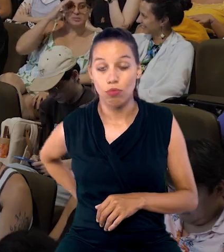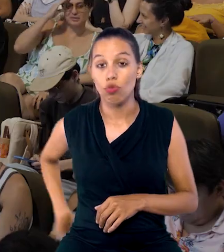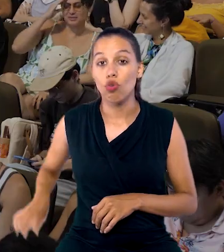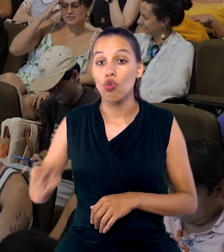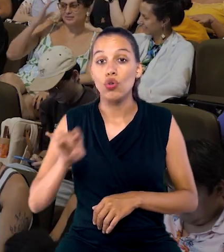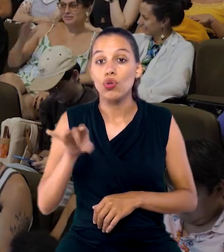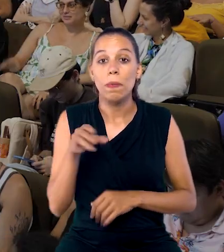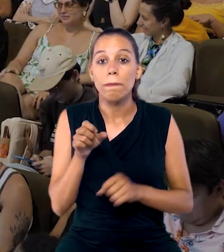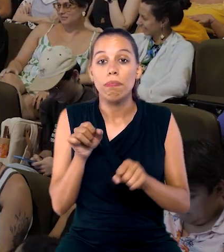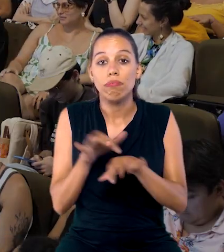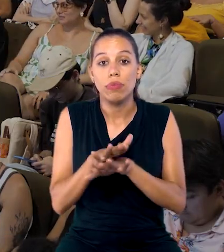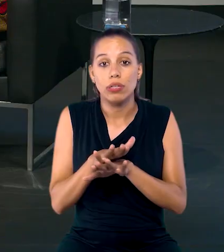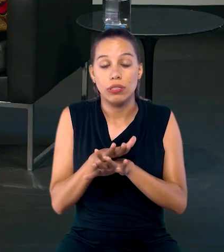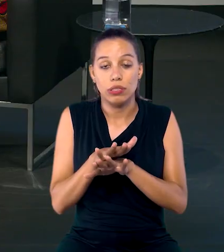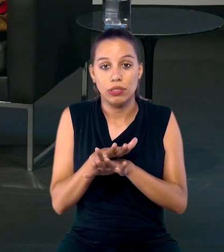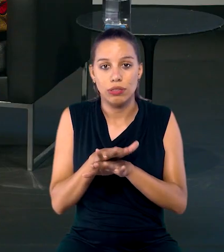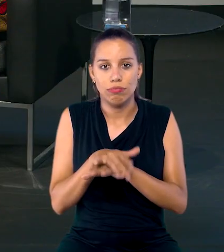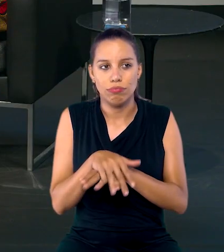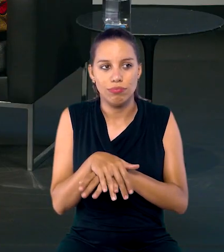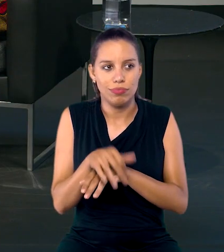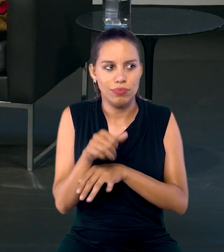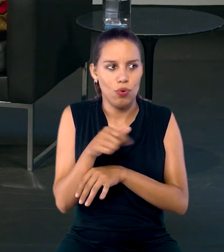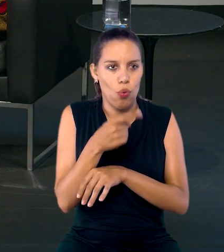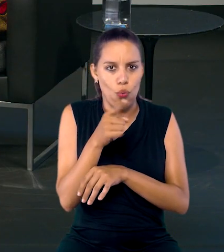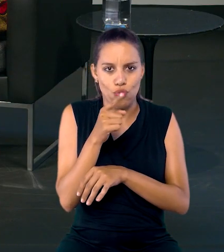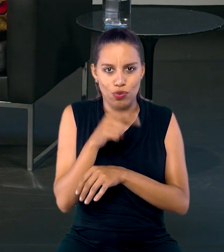Bom, só para finalizar, a pessoa que levantou aqui.